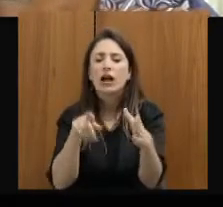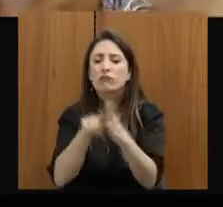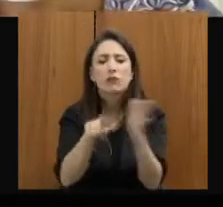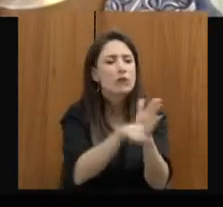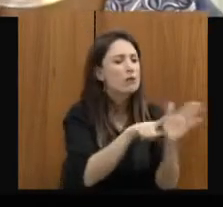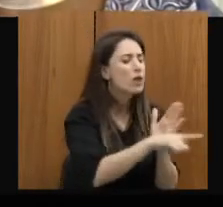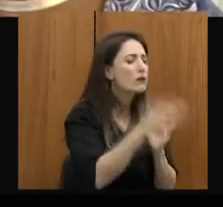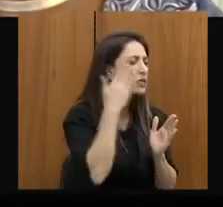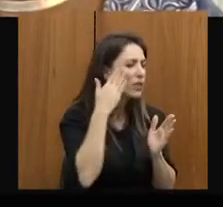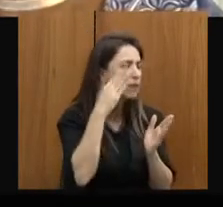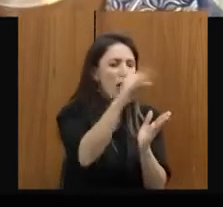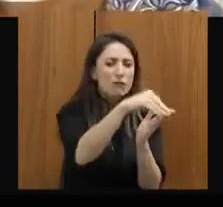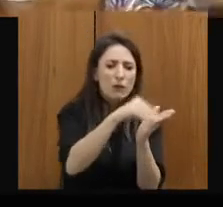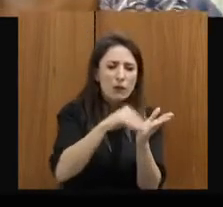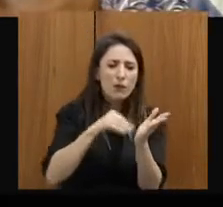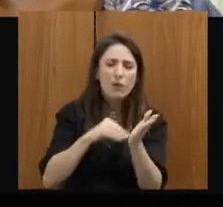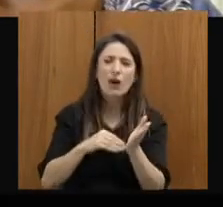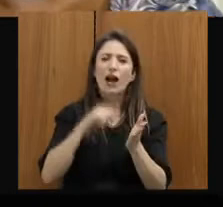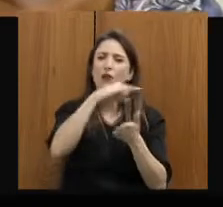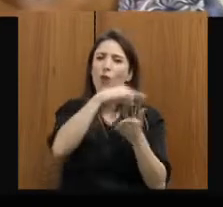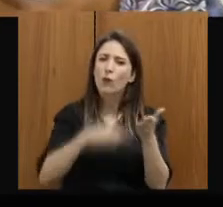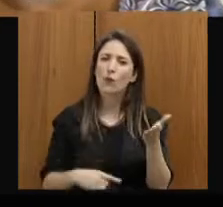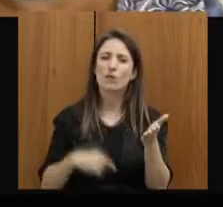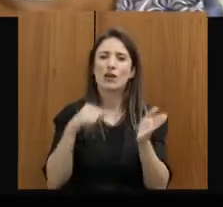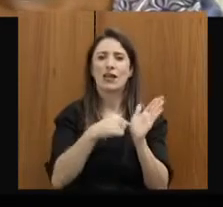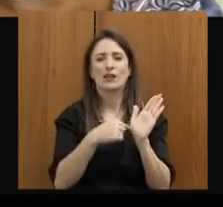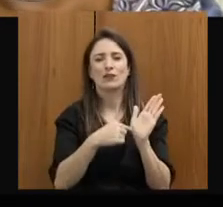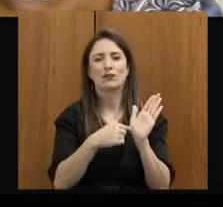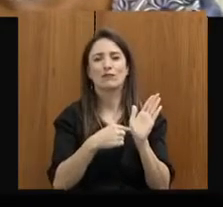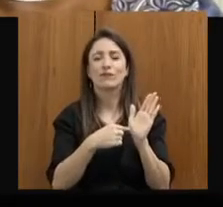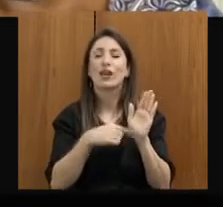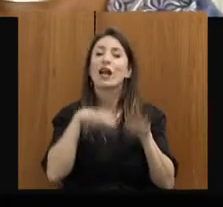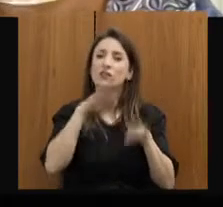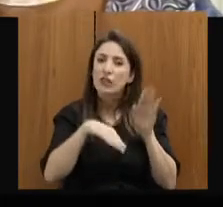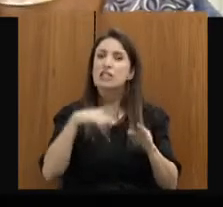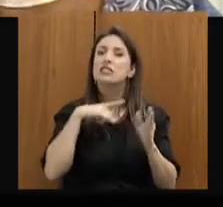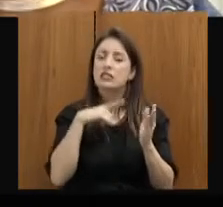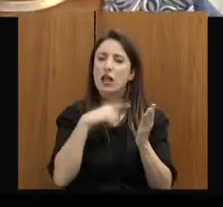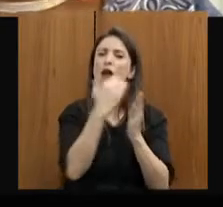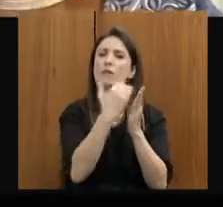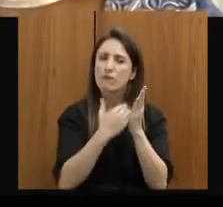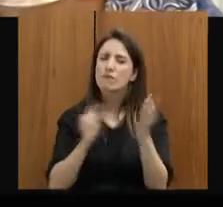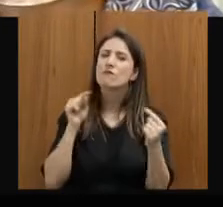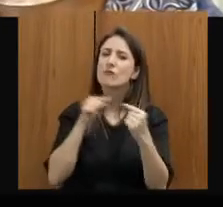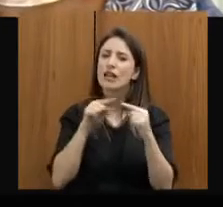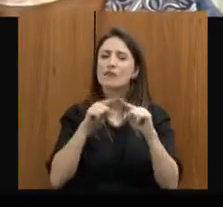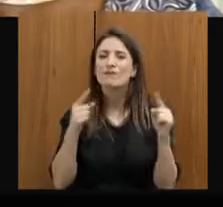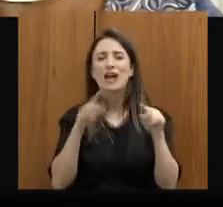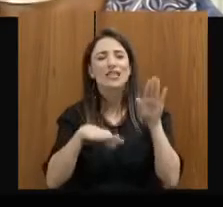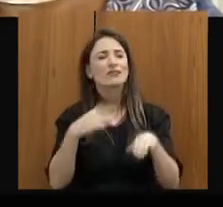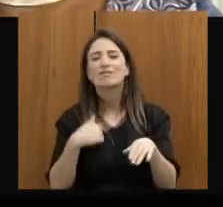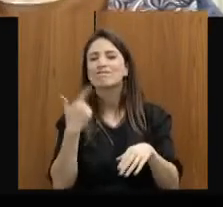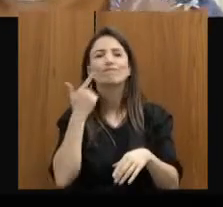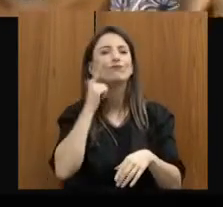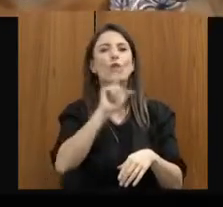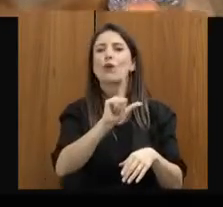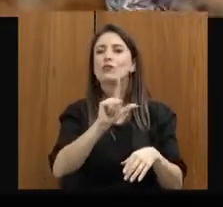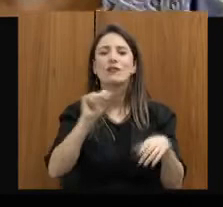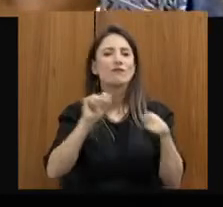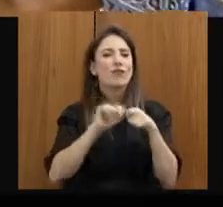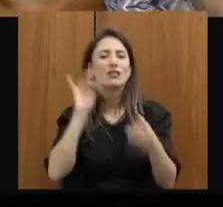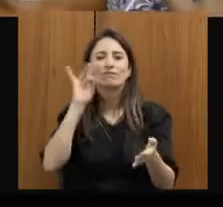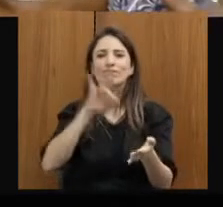documento inóculo mesmo tendo a contratou de das metas muitas vezes não foi possível de implementar